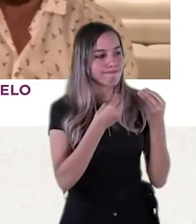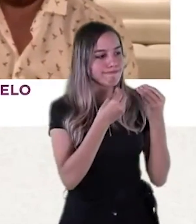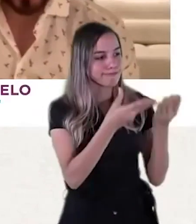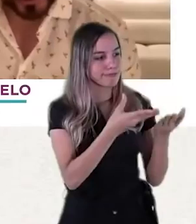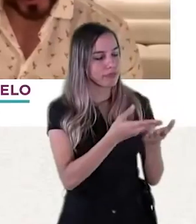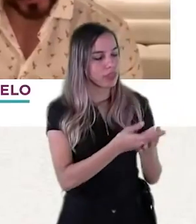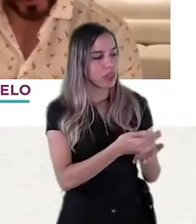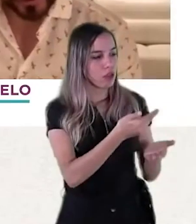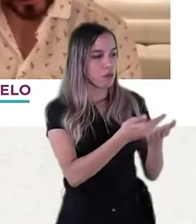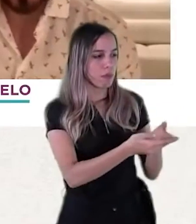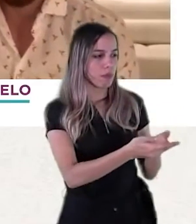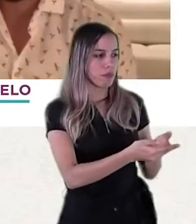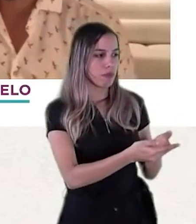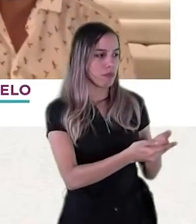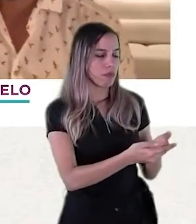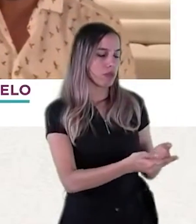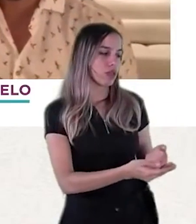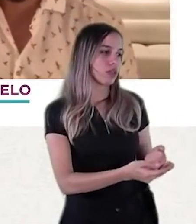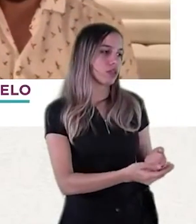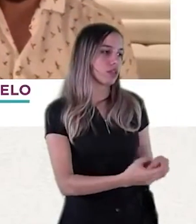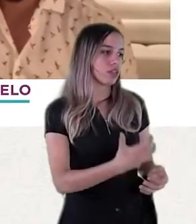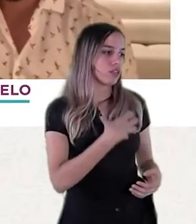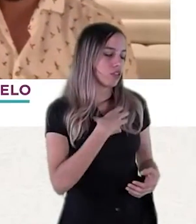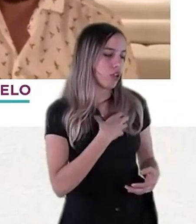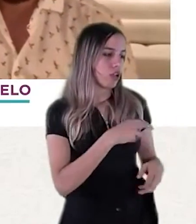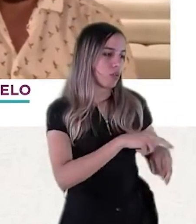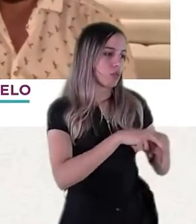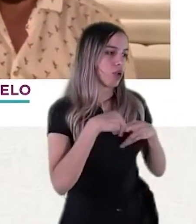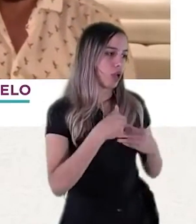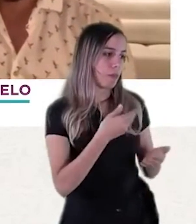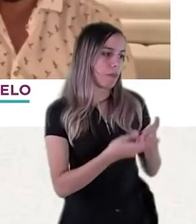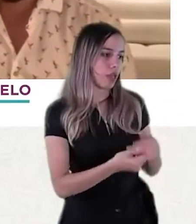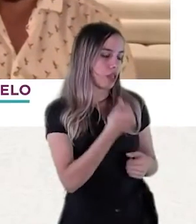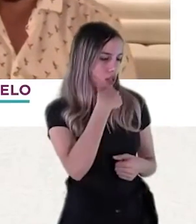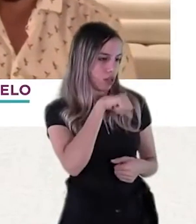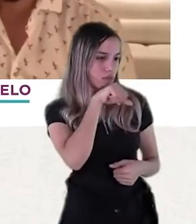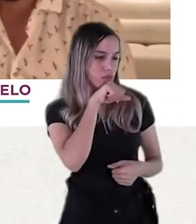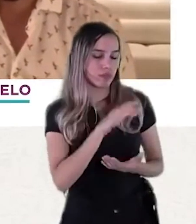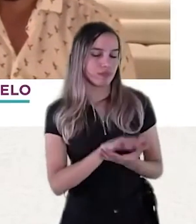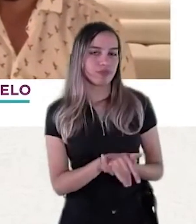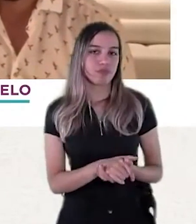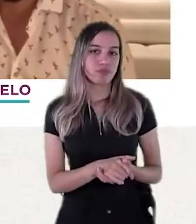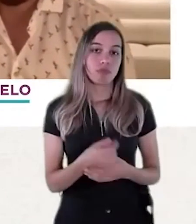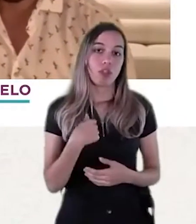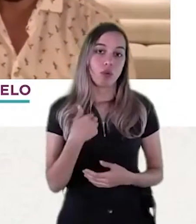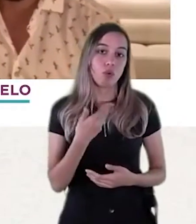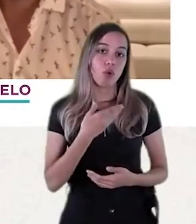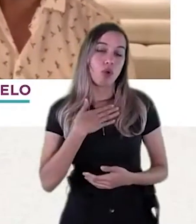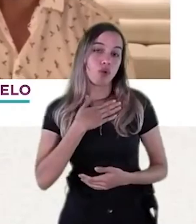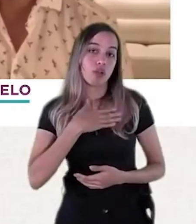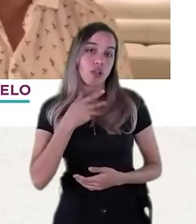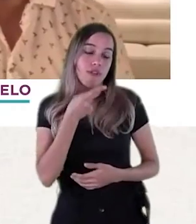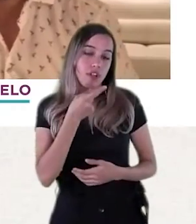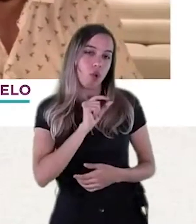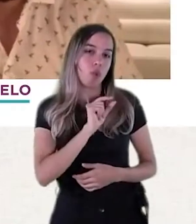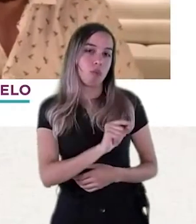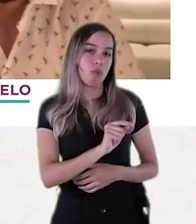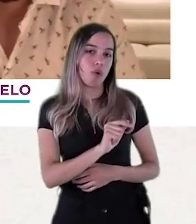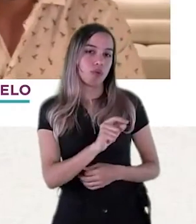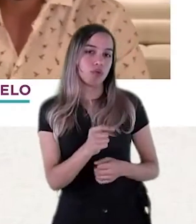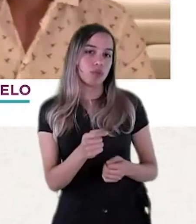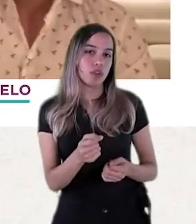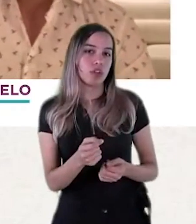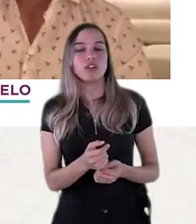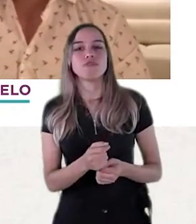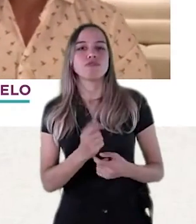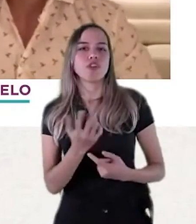mãe. Mas Obrigado. vamos voltar ao nosso assunto. Eu gostaria de falar um pouco de arte agora. E você é um